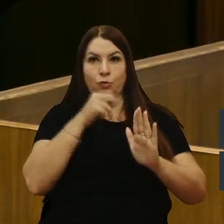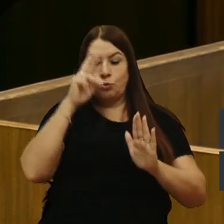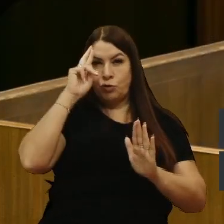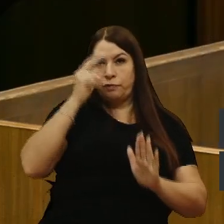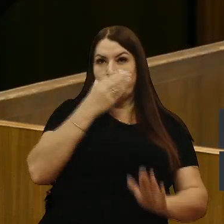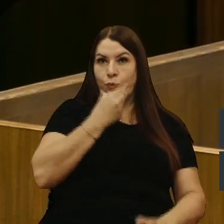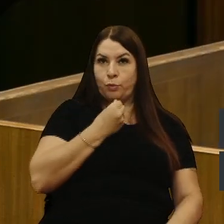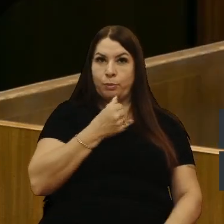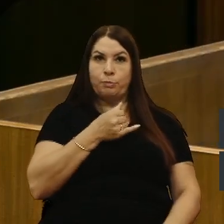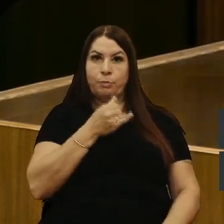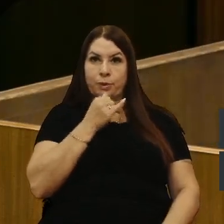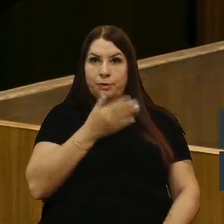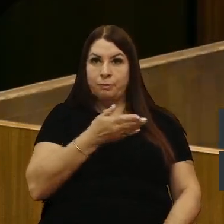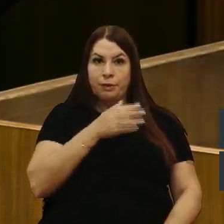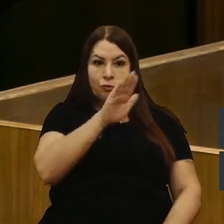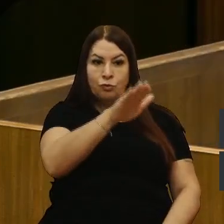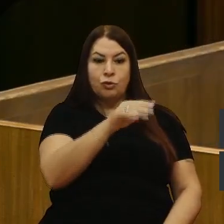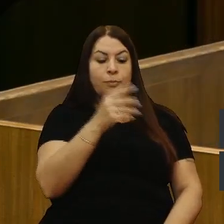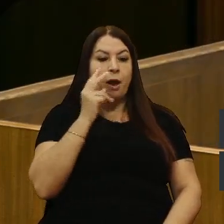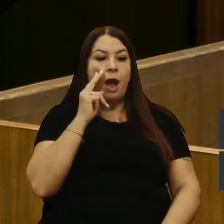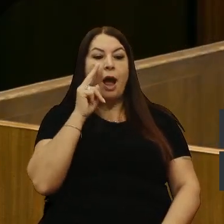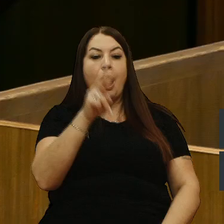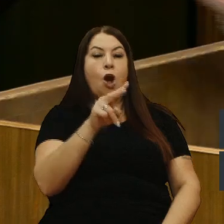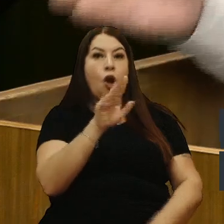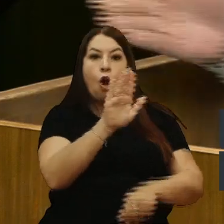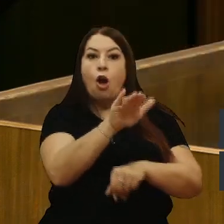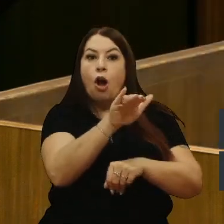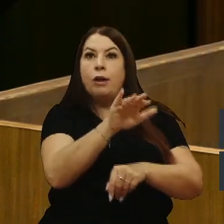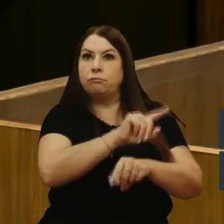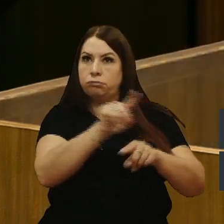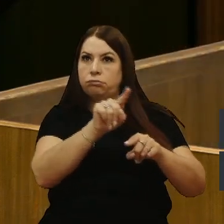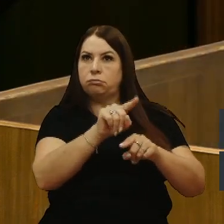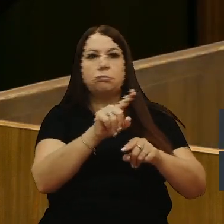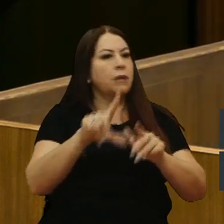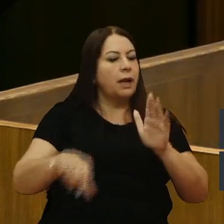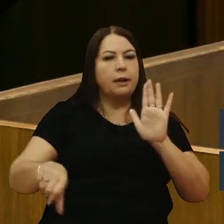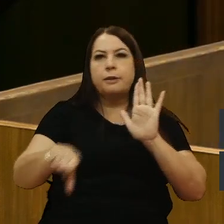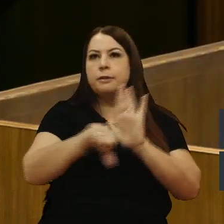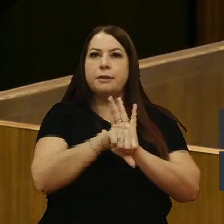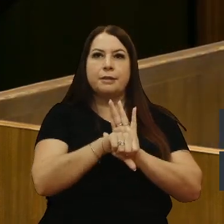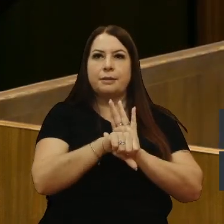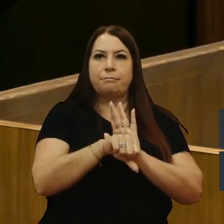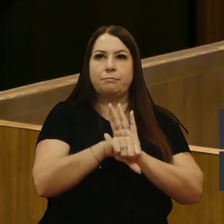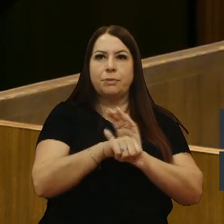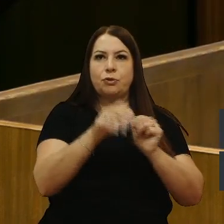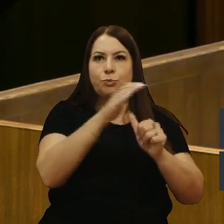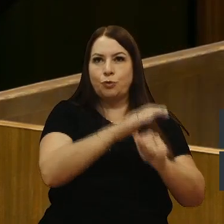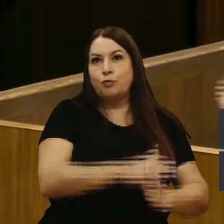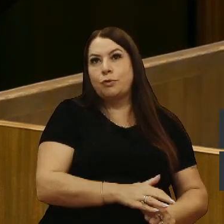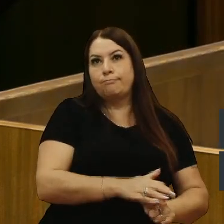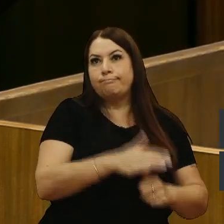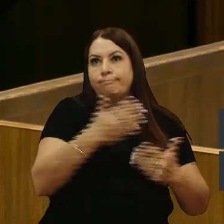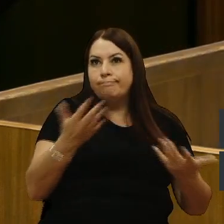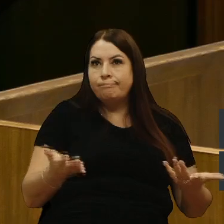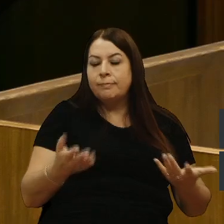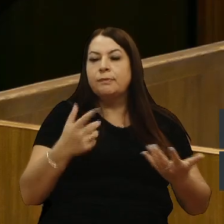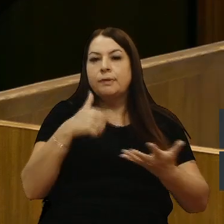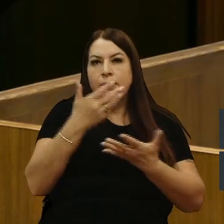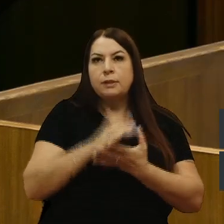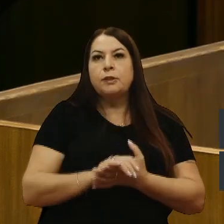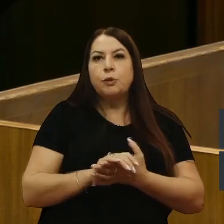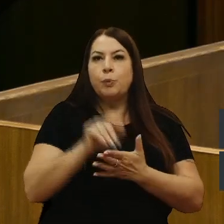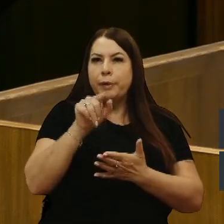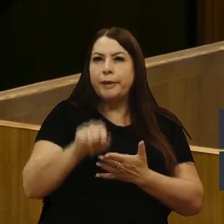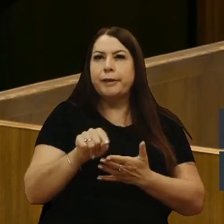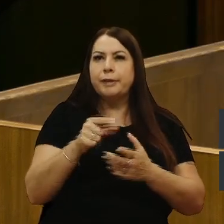homem. Se ele chamar a atenção daquela mulher, se enquadra no crime de misoginia. Então, gente,